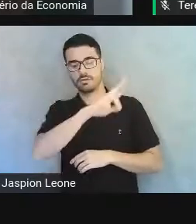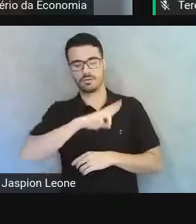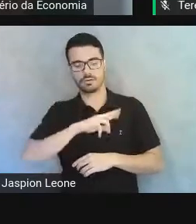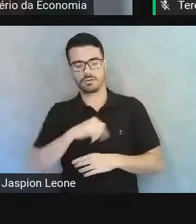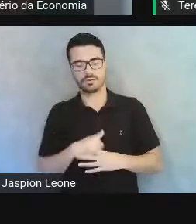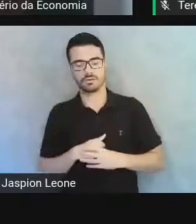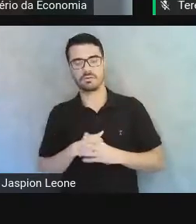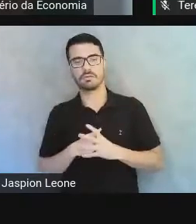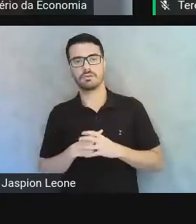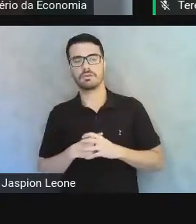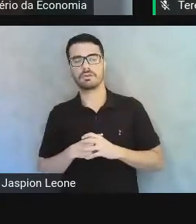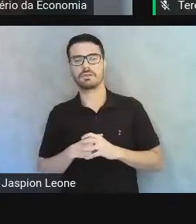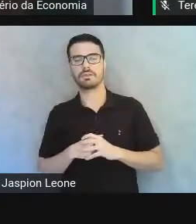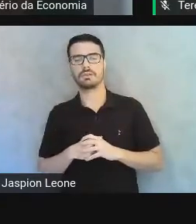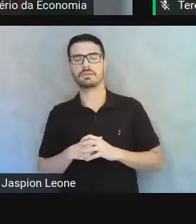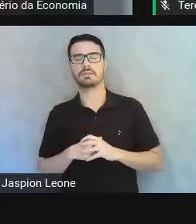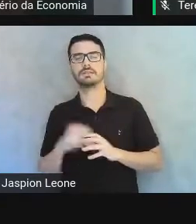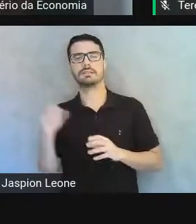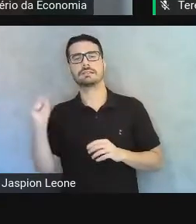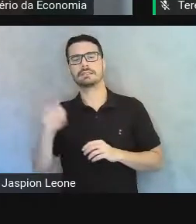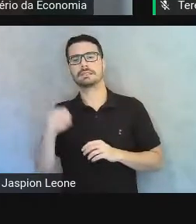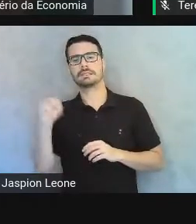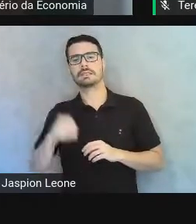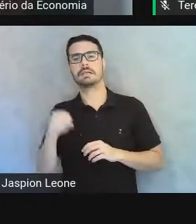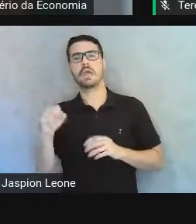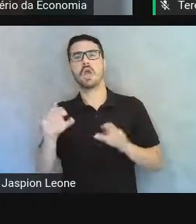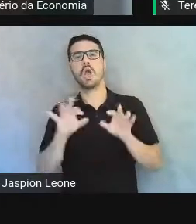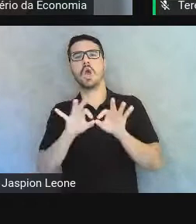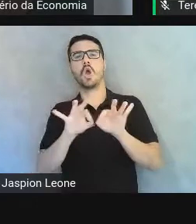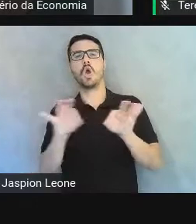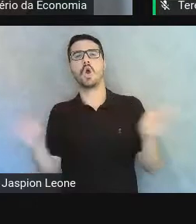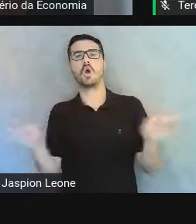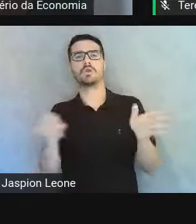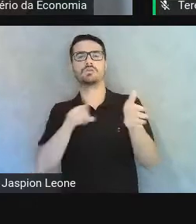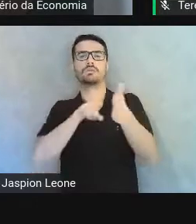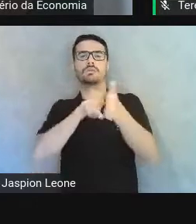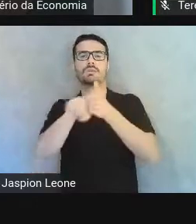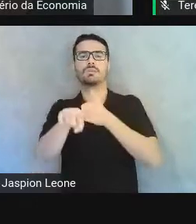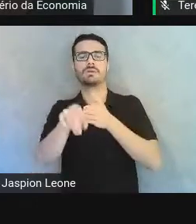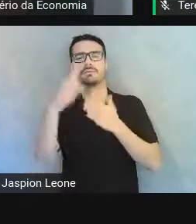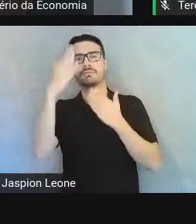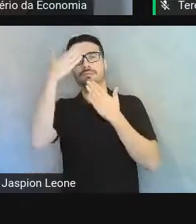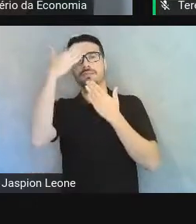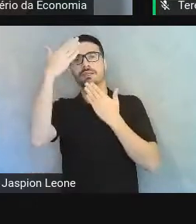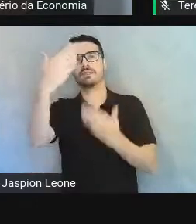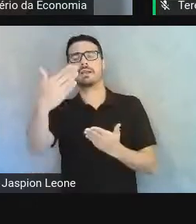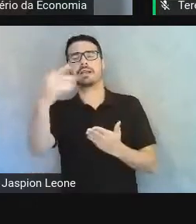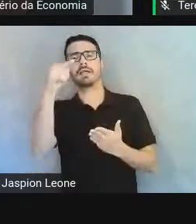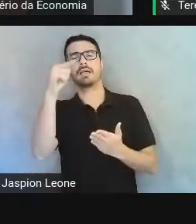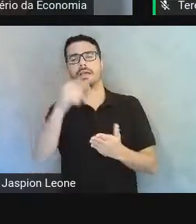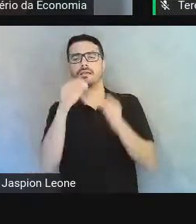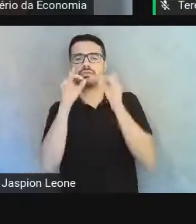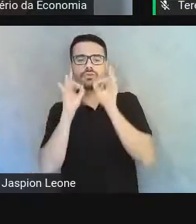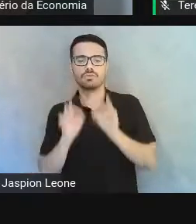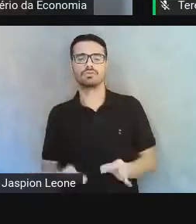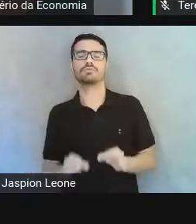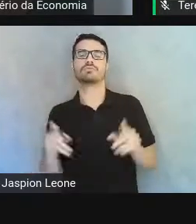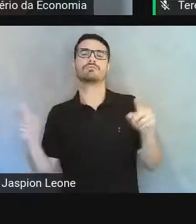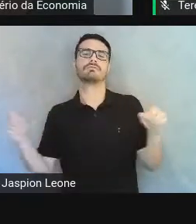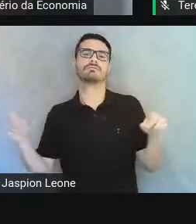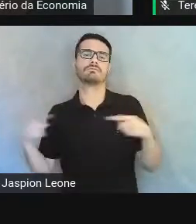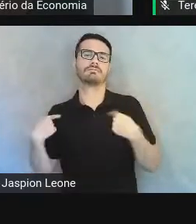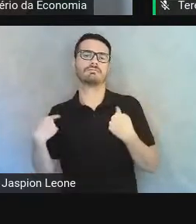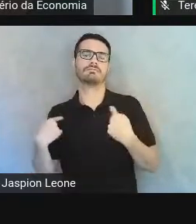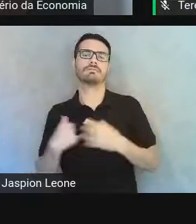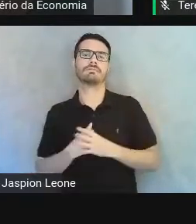Sim, é uma ótima pergunta. Obrigado, Celina. E justamente esse é o desafio, né?